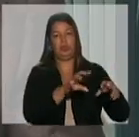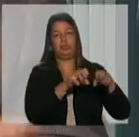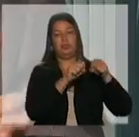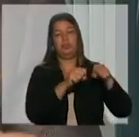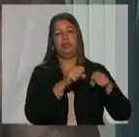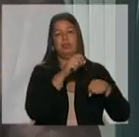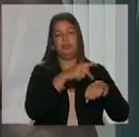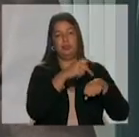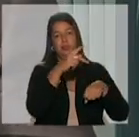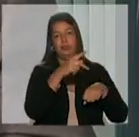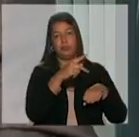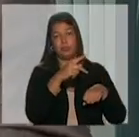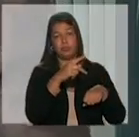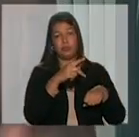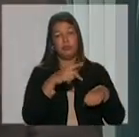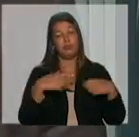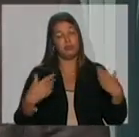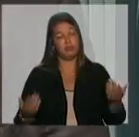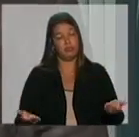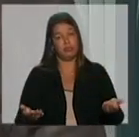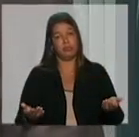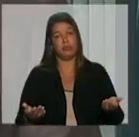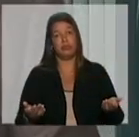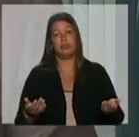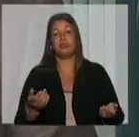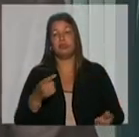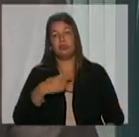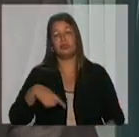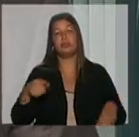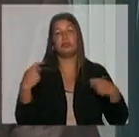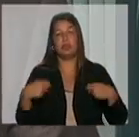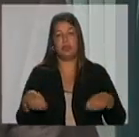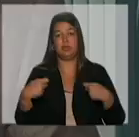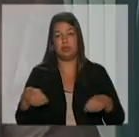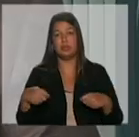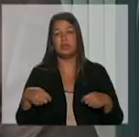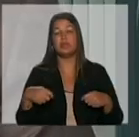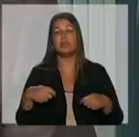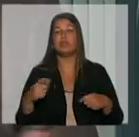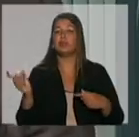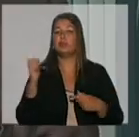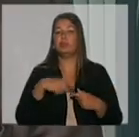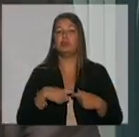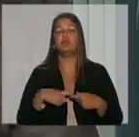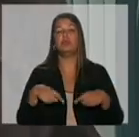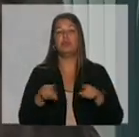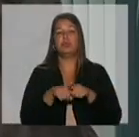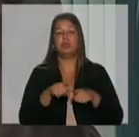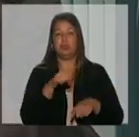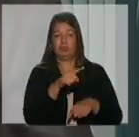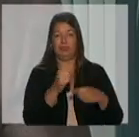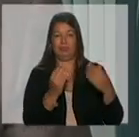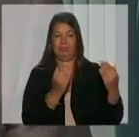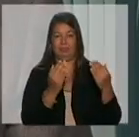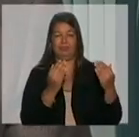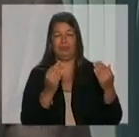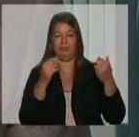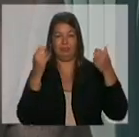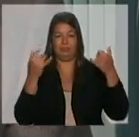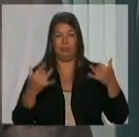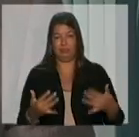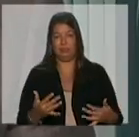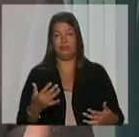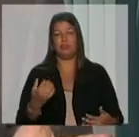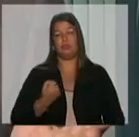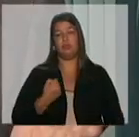história. Então, isso já é uma consequência disso. Agora, a gente precisa realmente retomar. E você vê que os números que o Zé Mauro apresentou